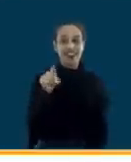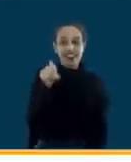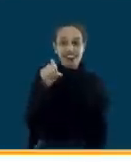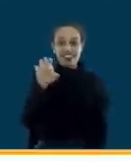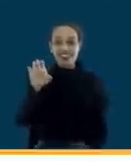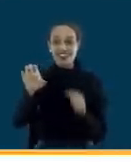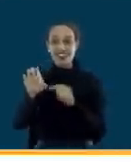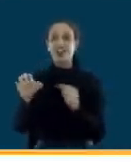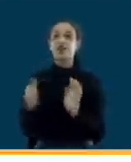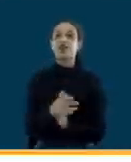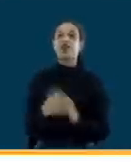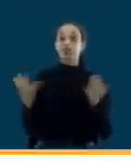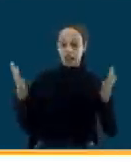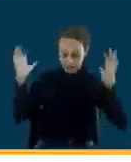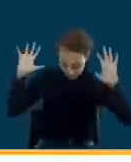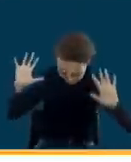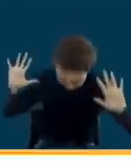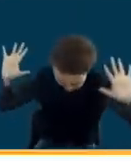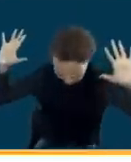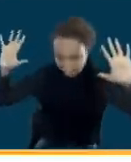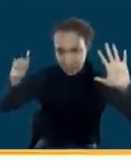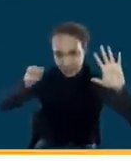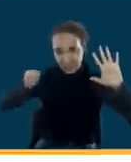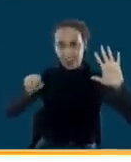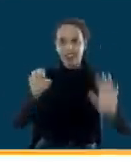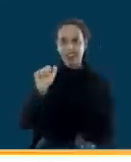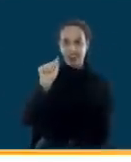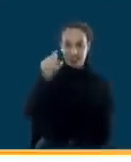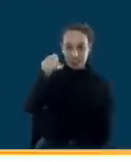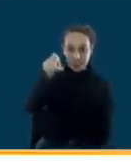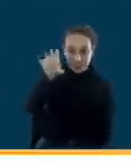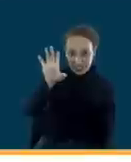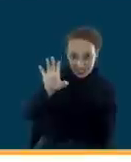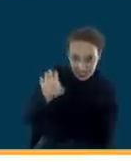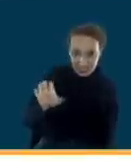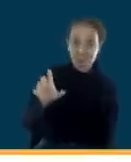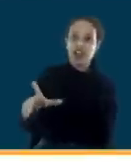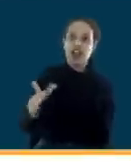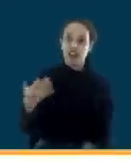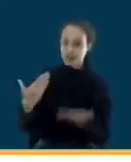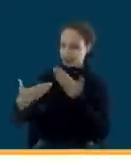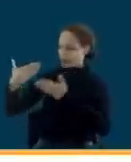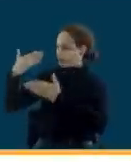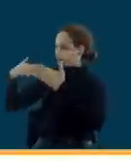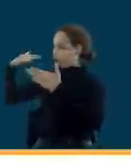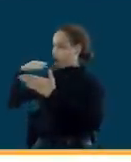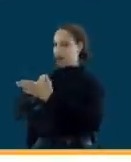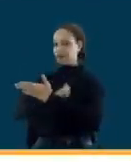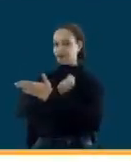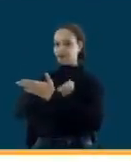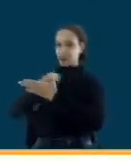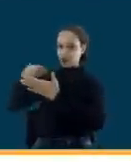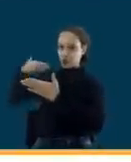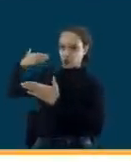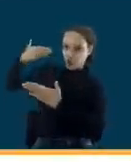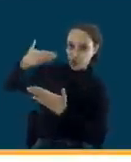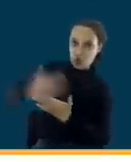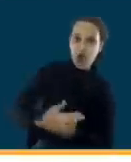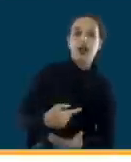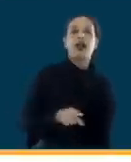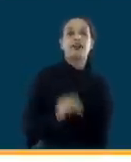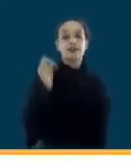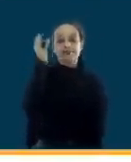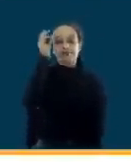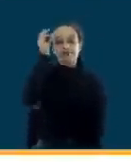invocando esse axé, invocando essa ancestralidade, essa espiritualidade que também está presente